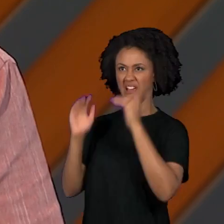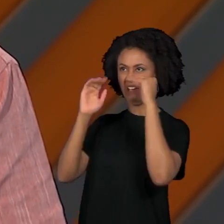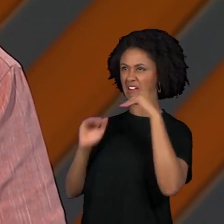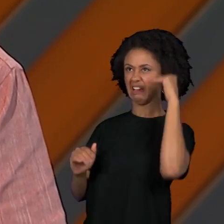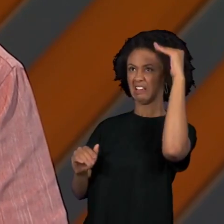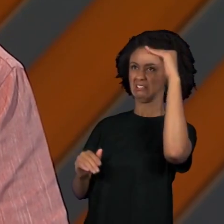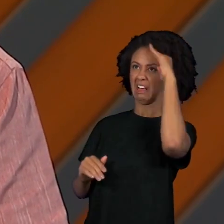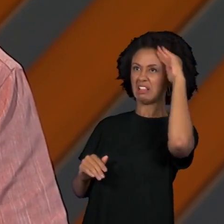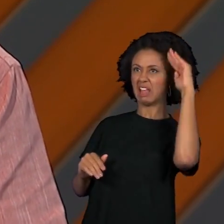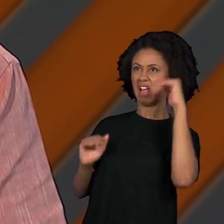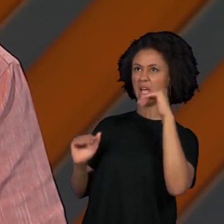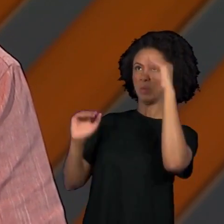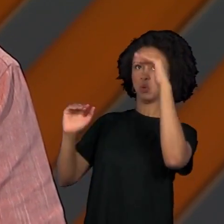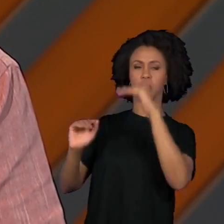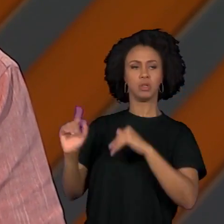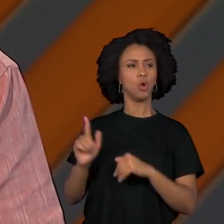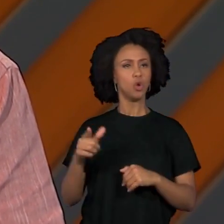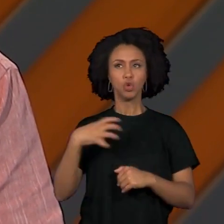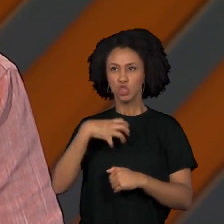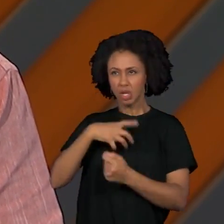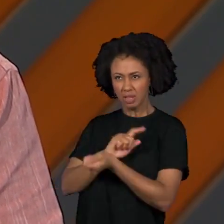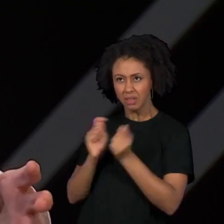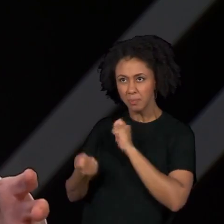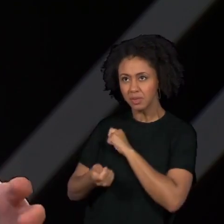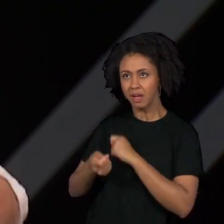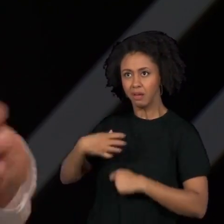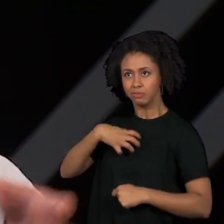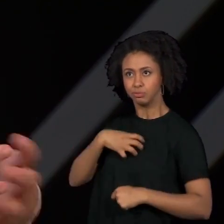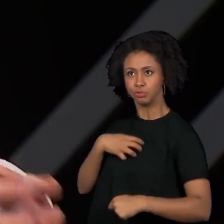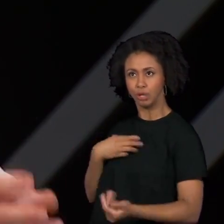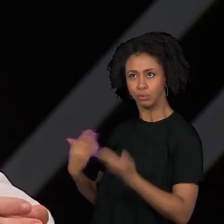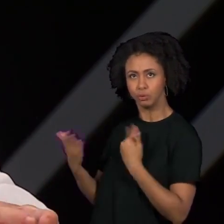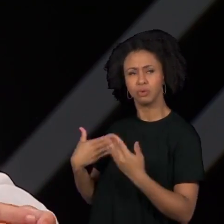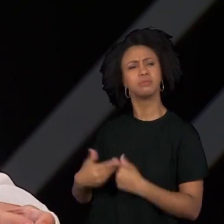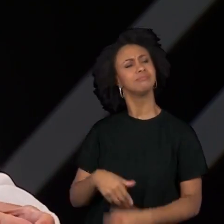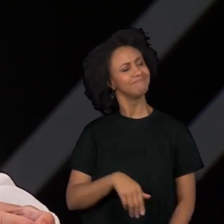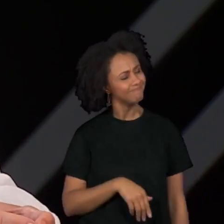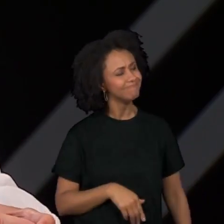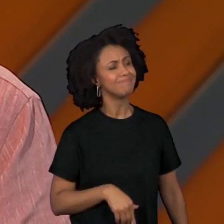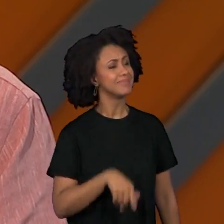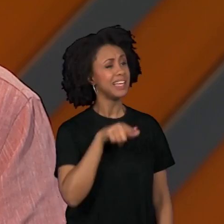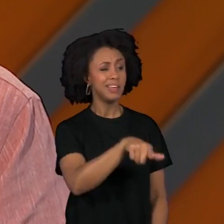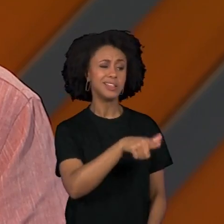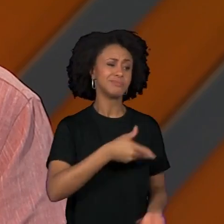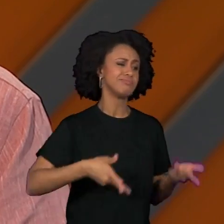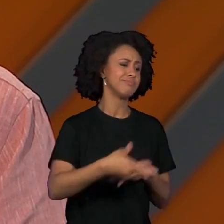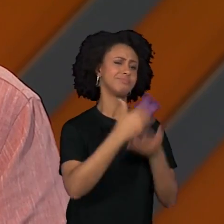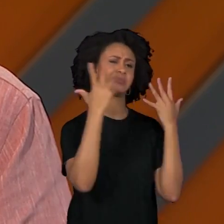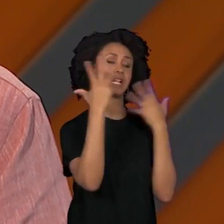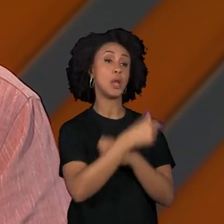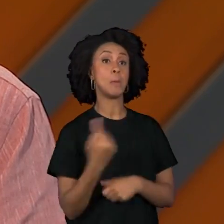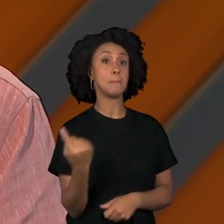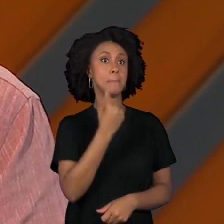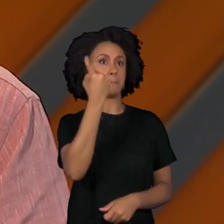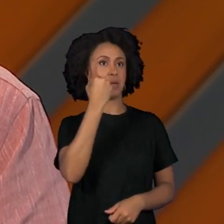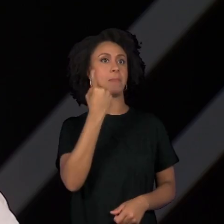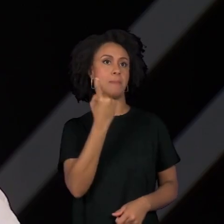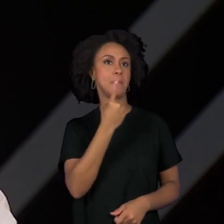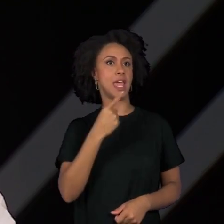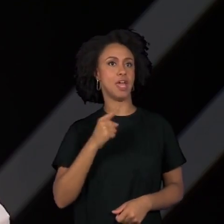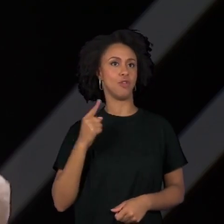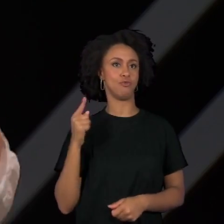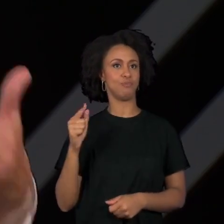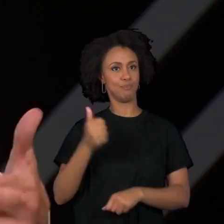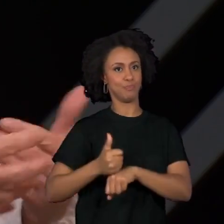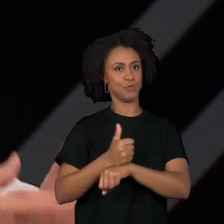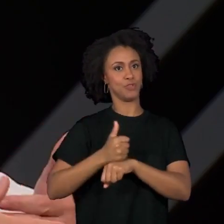então... Eles falavam a linguagem das pessoas. E era muito bonito esse trabalho. O primeiro filósofo, que foi ele